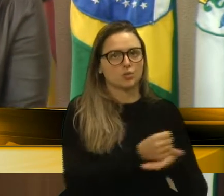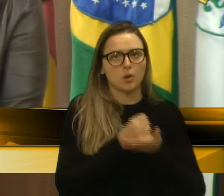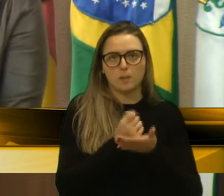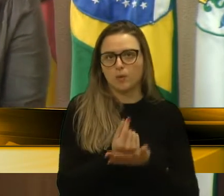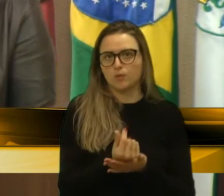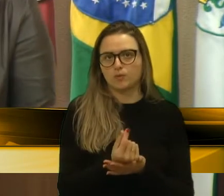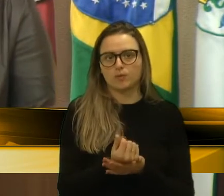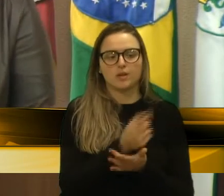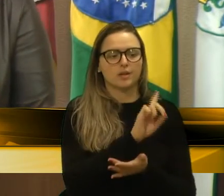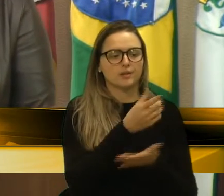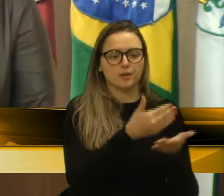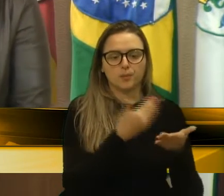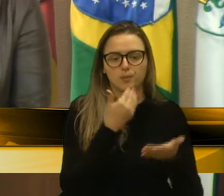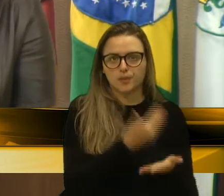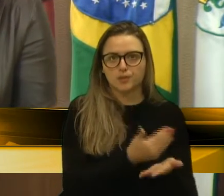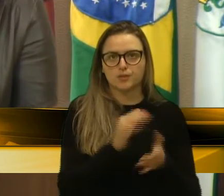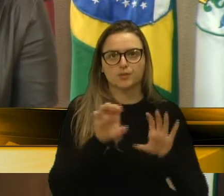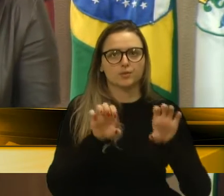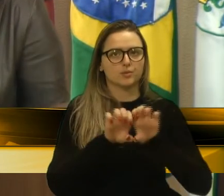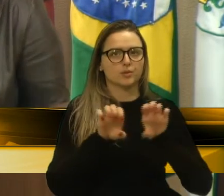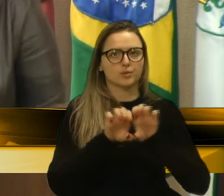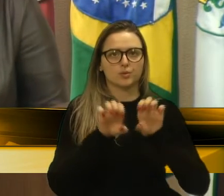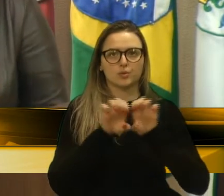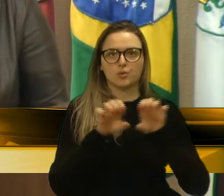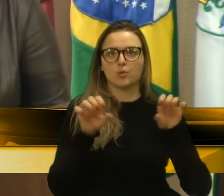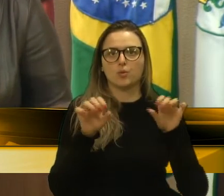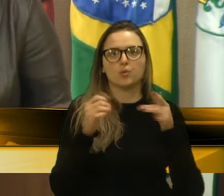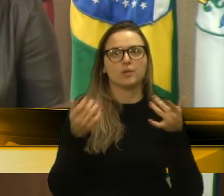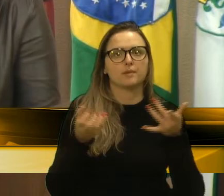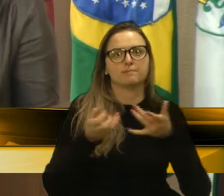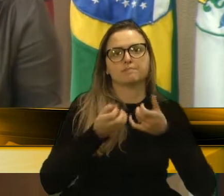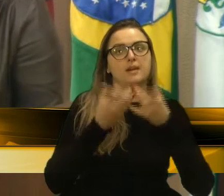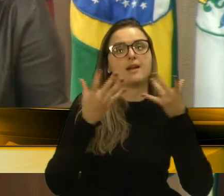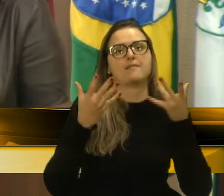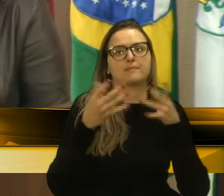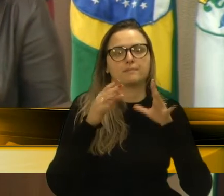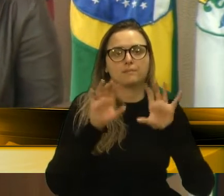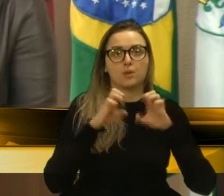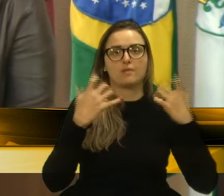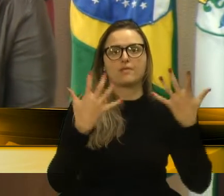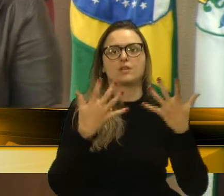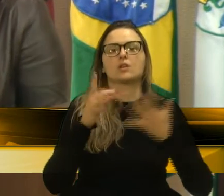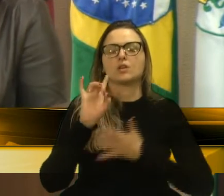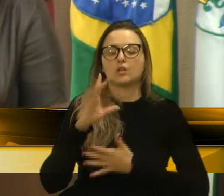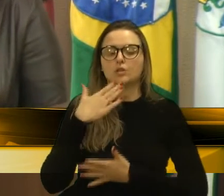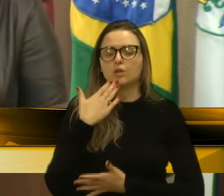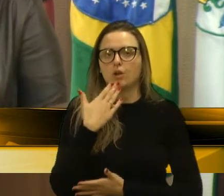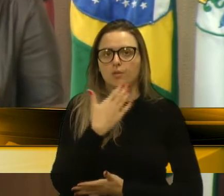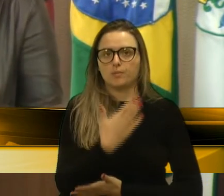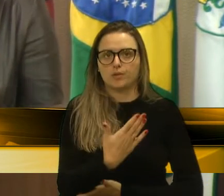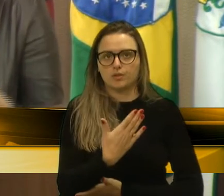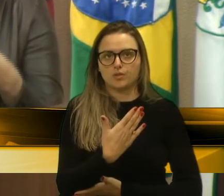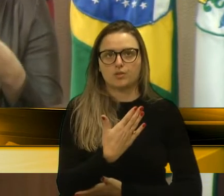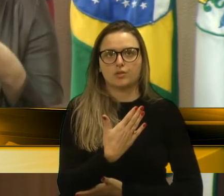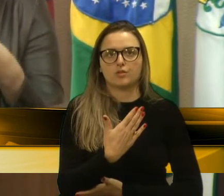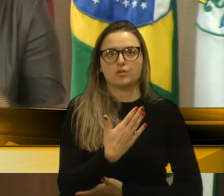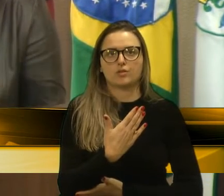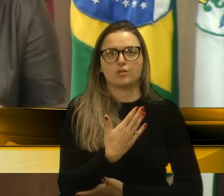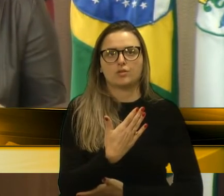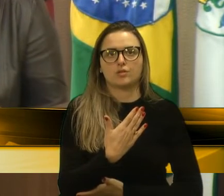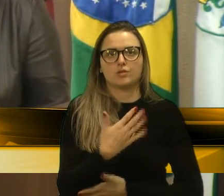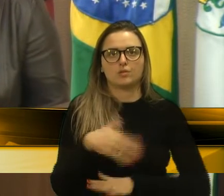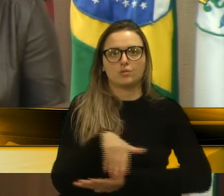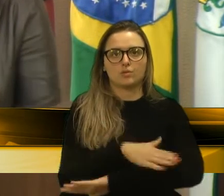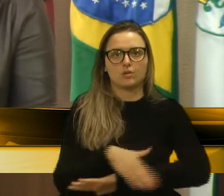financeiro, estrutura de palco para a realização da parada. Está simplesmente solicitando que a